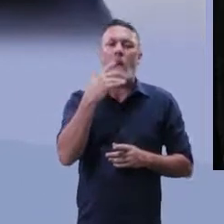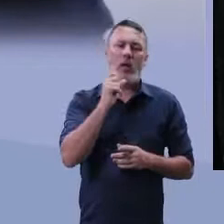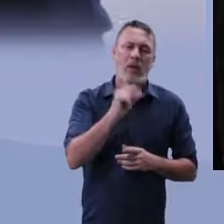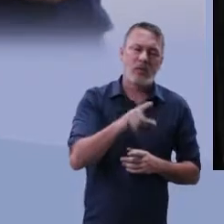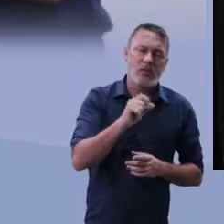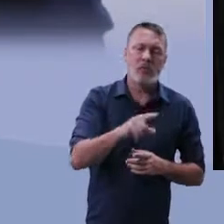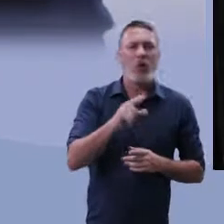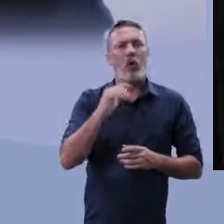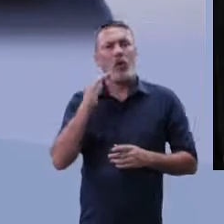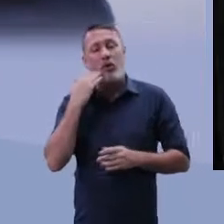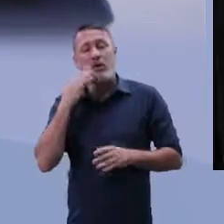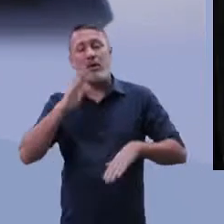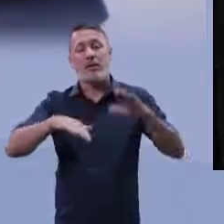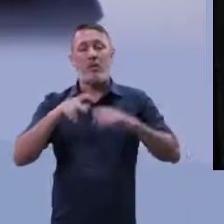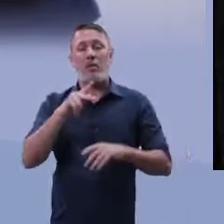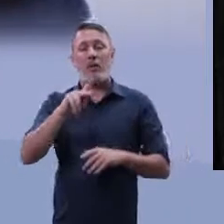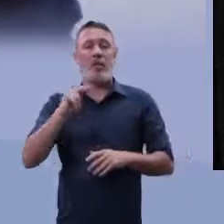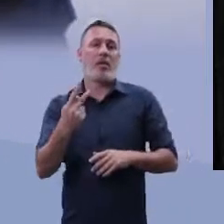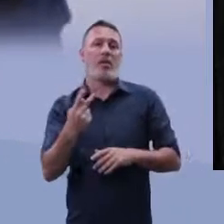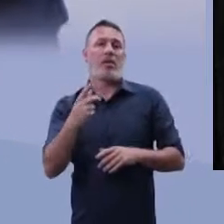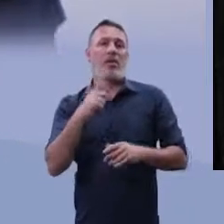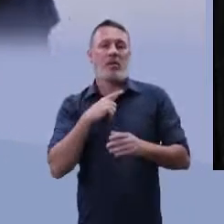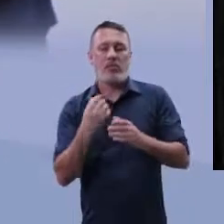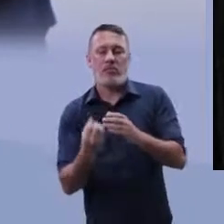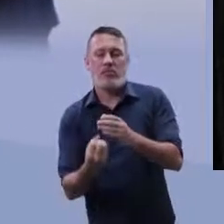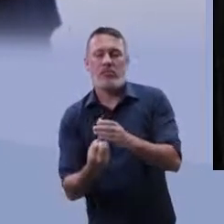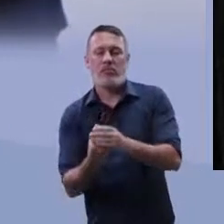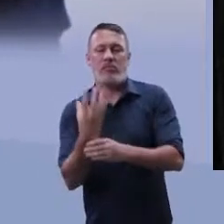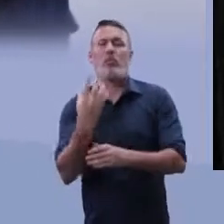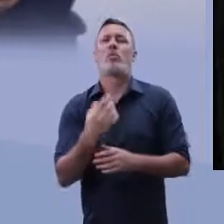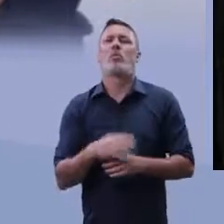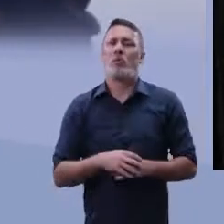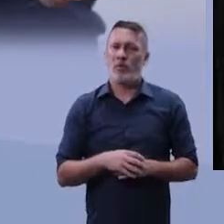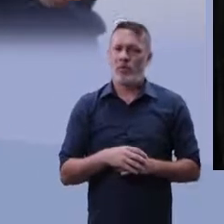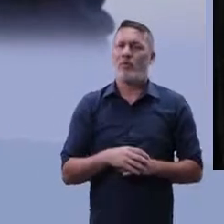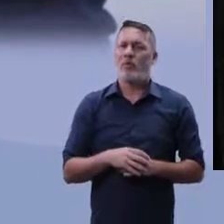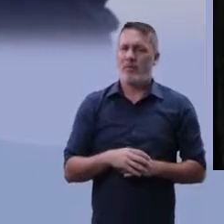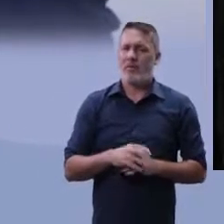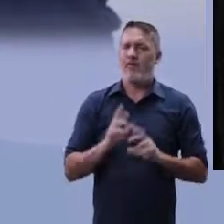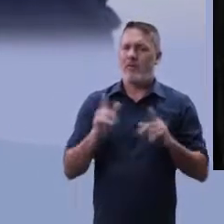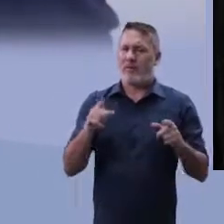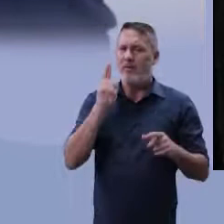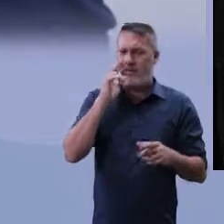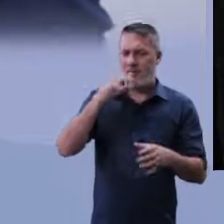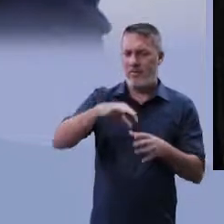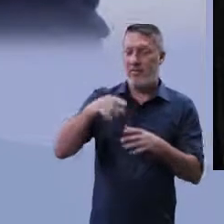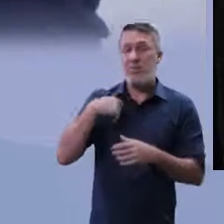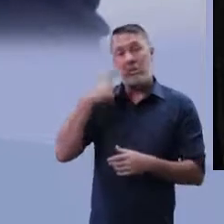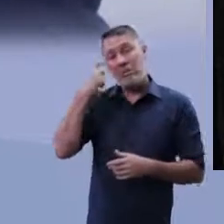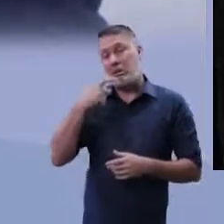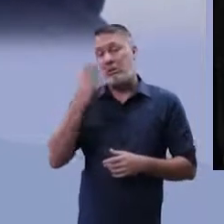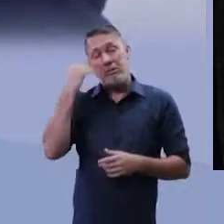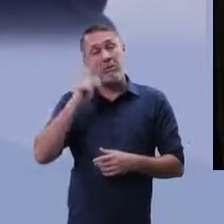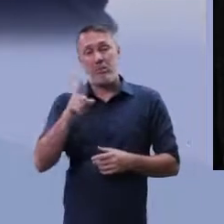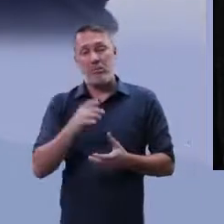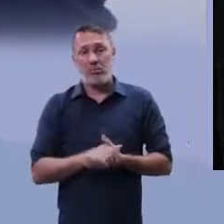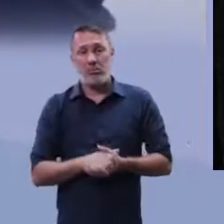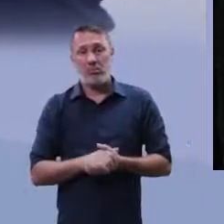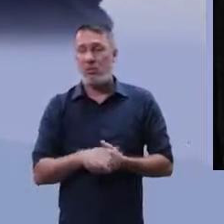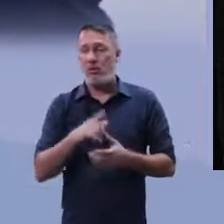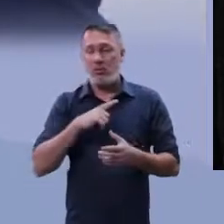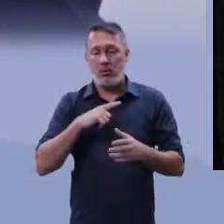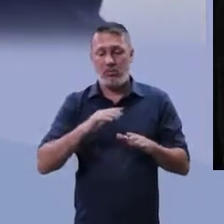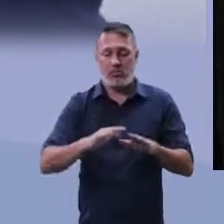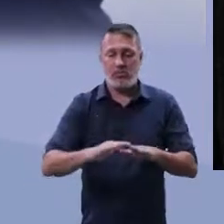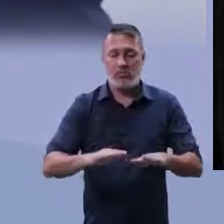cor de rosa, dependendo do pH do solo no qual está plantada. Olha que bacana, né? Coisa interessante, eu não